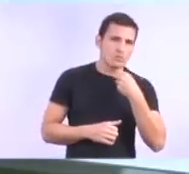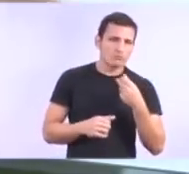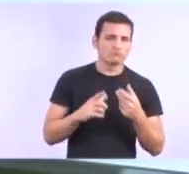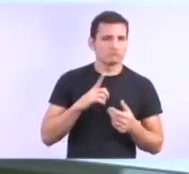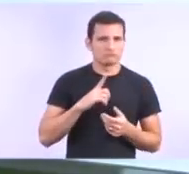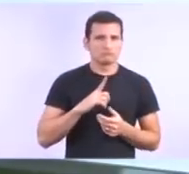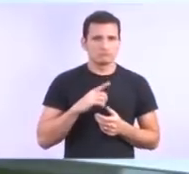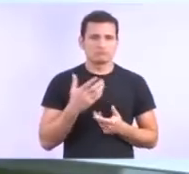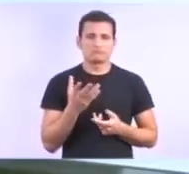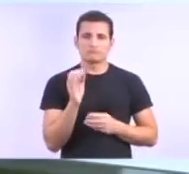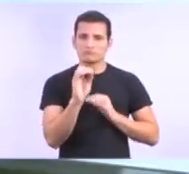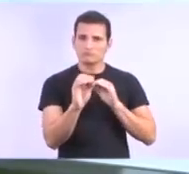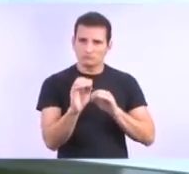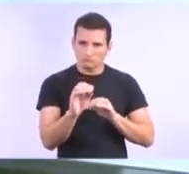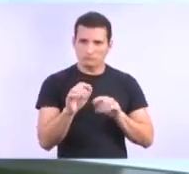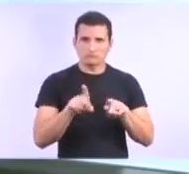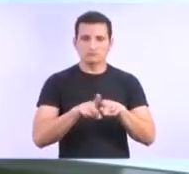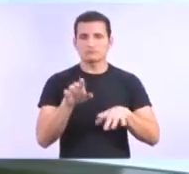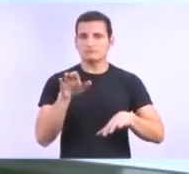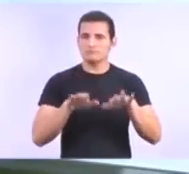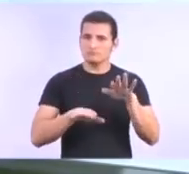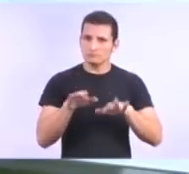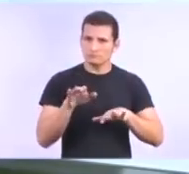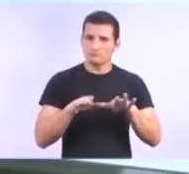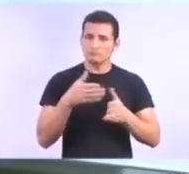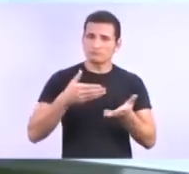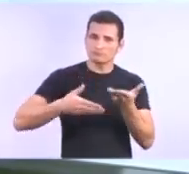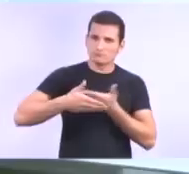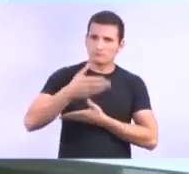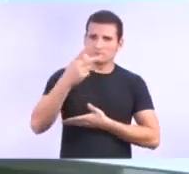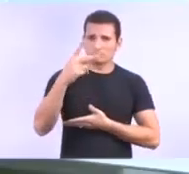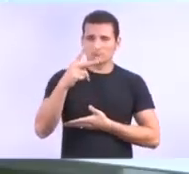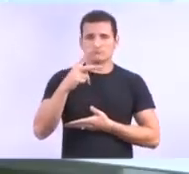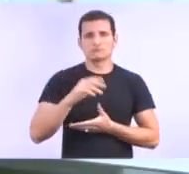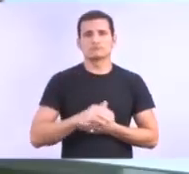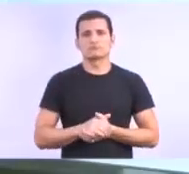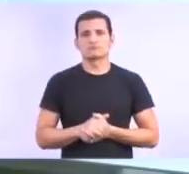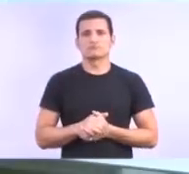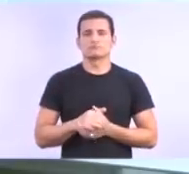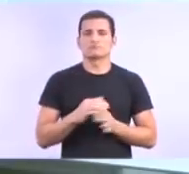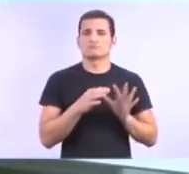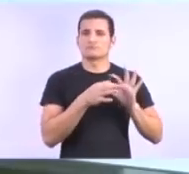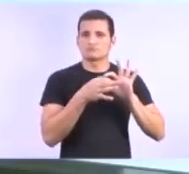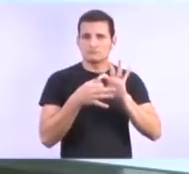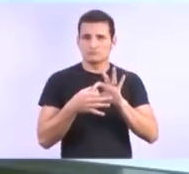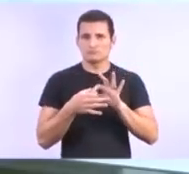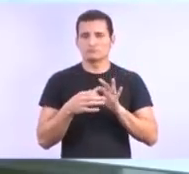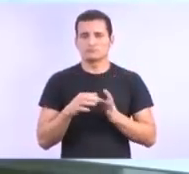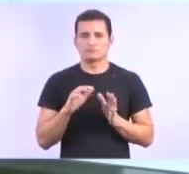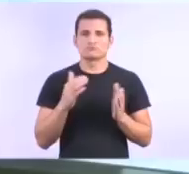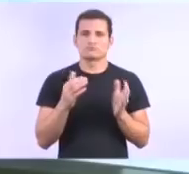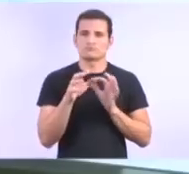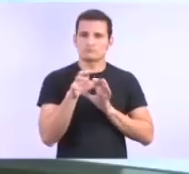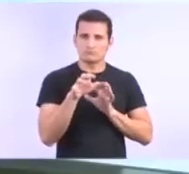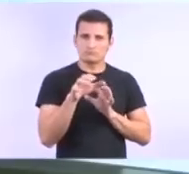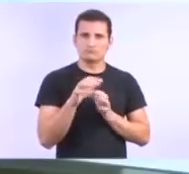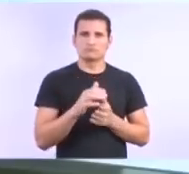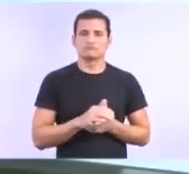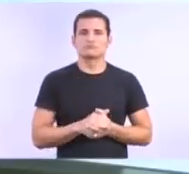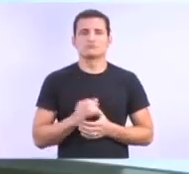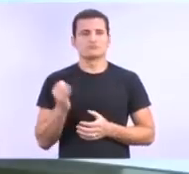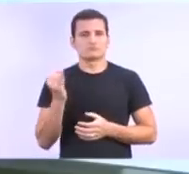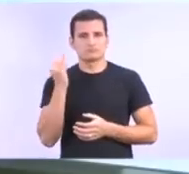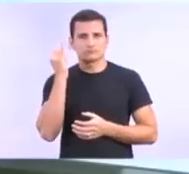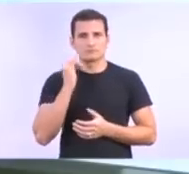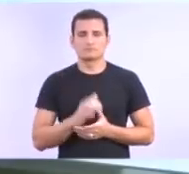Então você vai lá e coloca sexo. Depende, isso é uma interação entre você e seu cliente, o contexto, você vai definir quais são as características que são